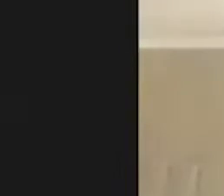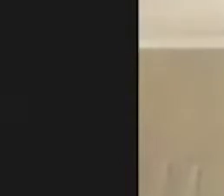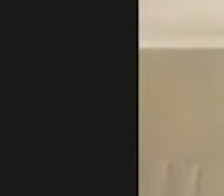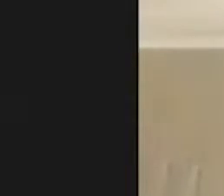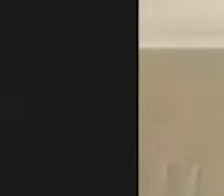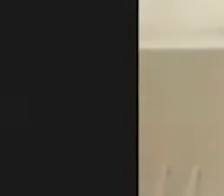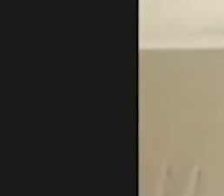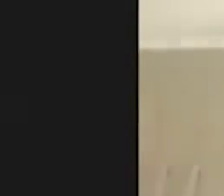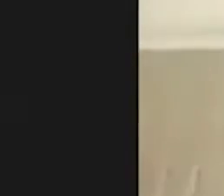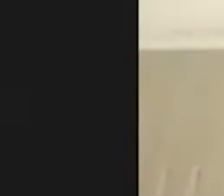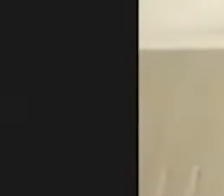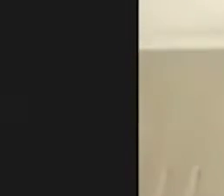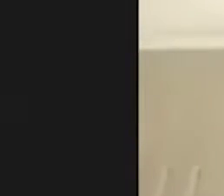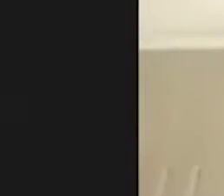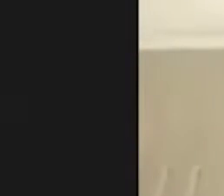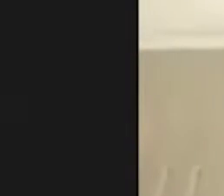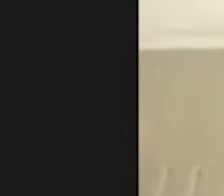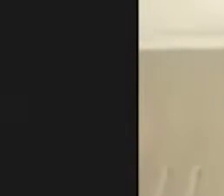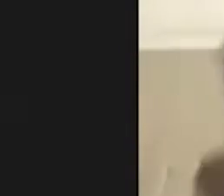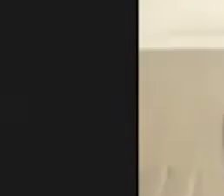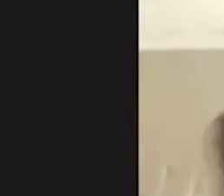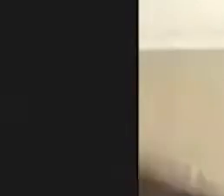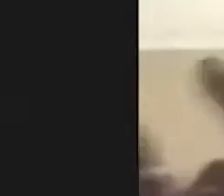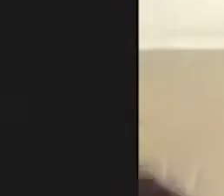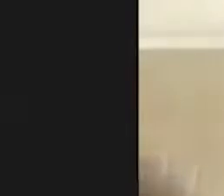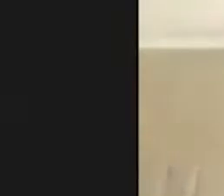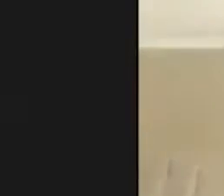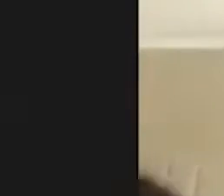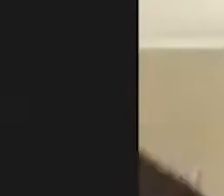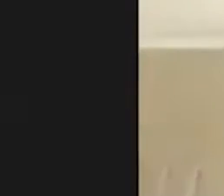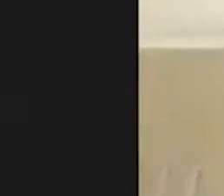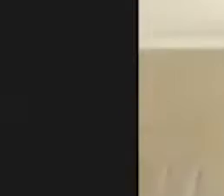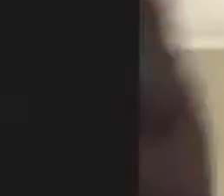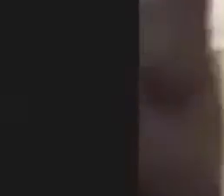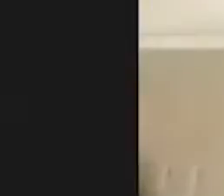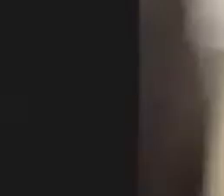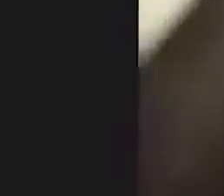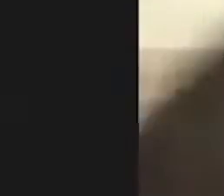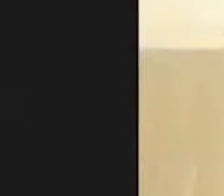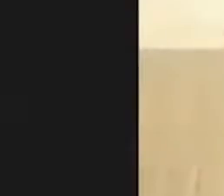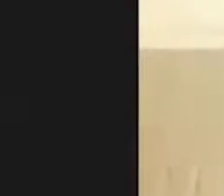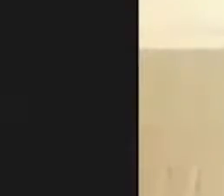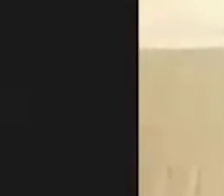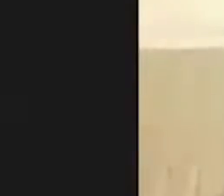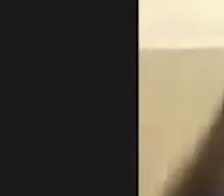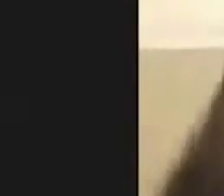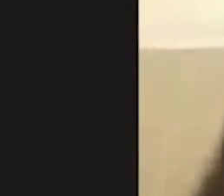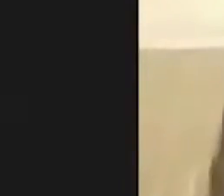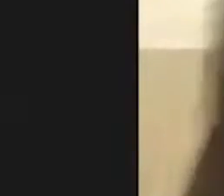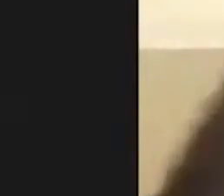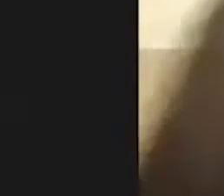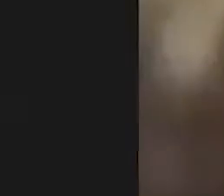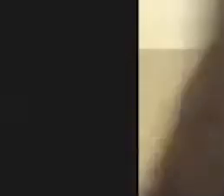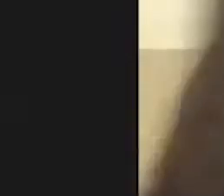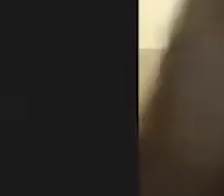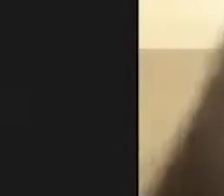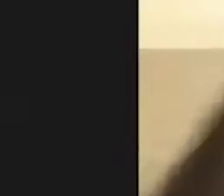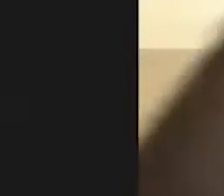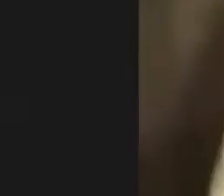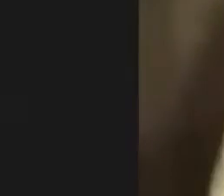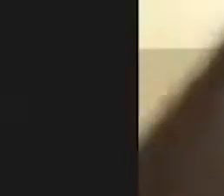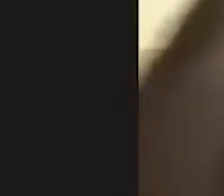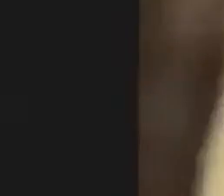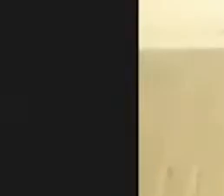e o capital em detrimento dos direitos dos trabalhadores. Antes era diferente. Antes, os